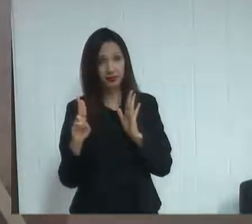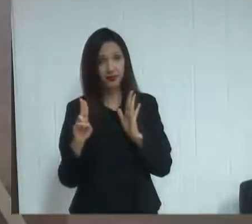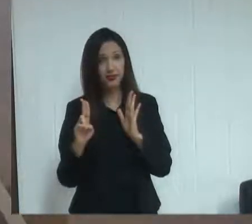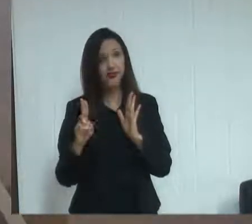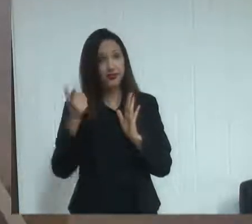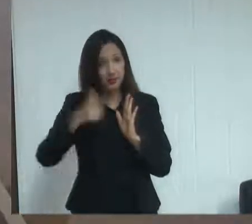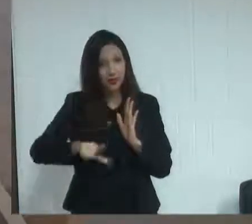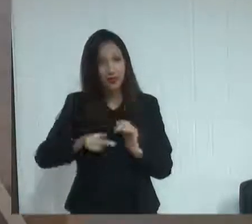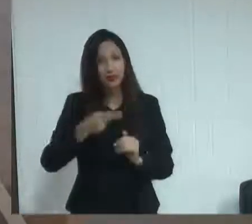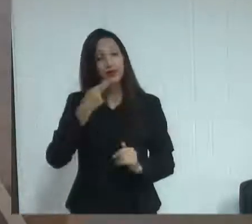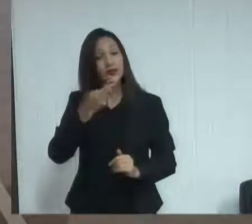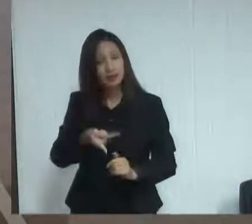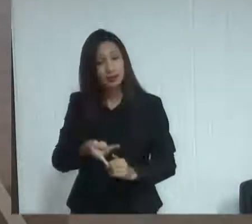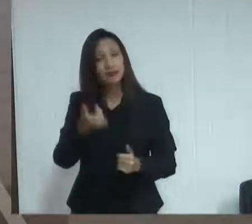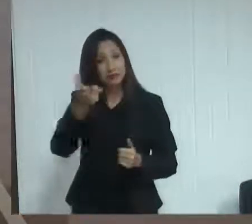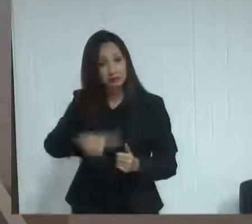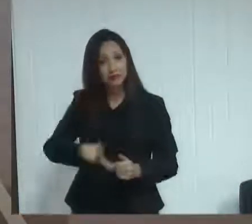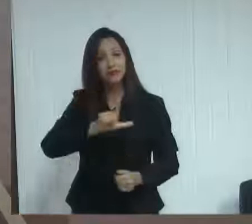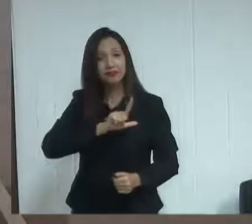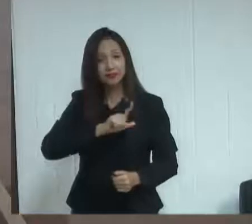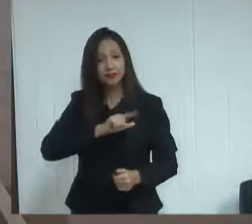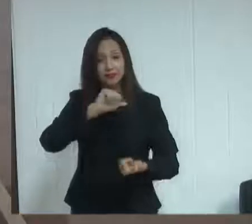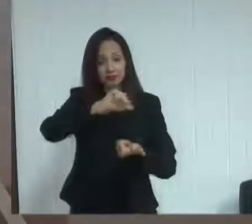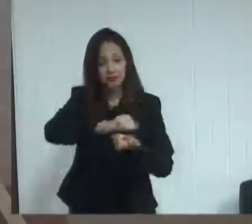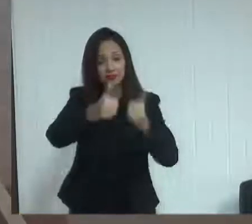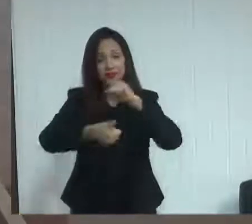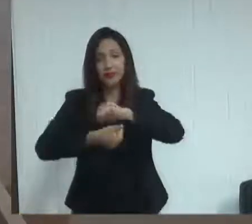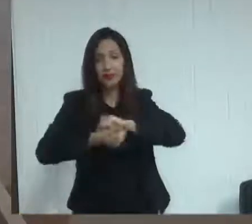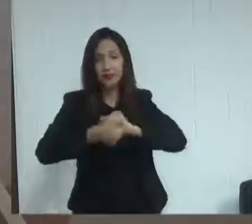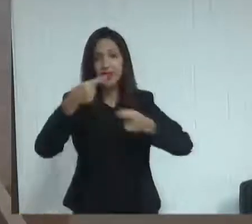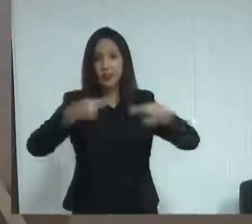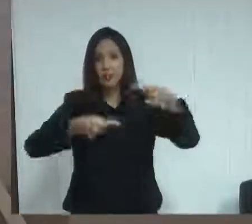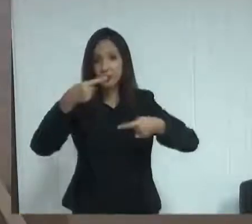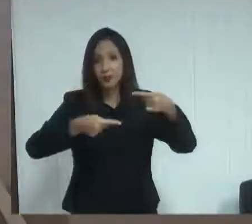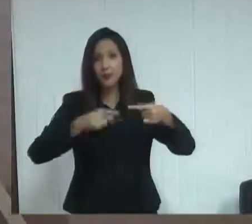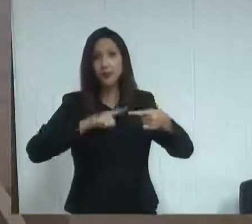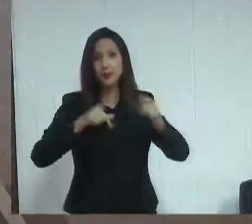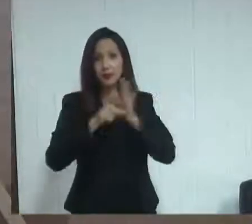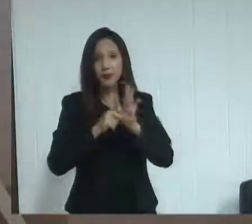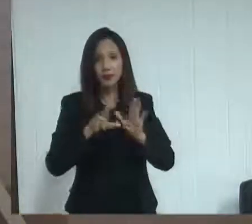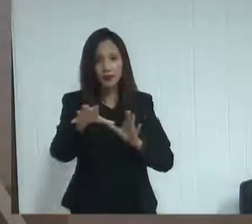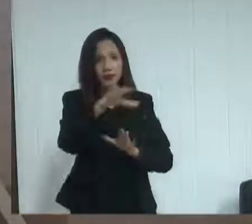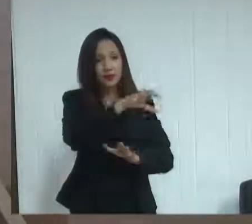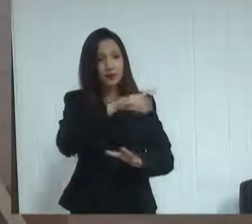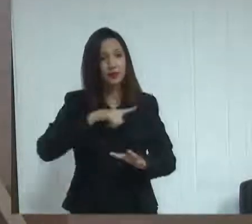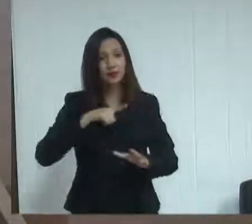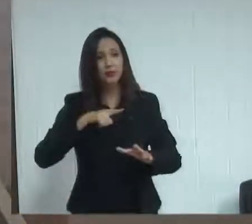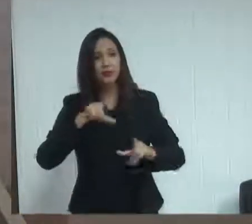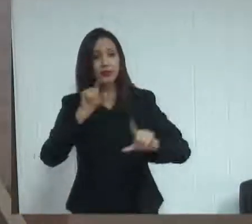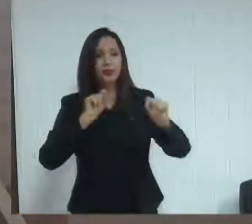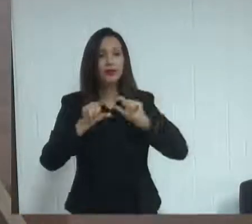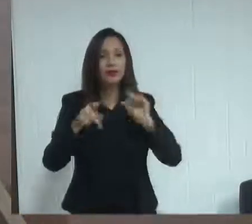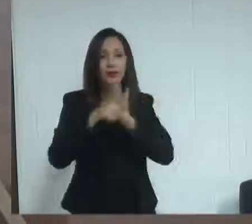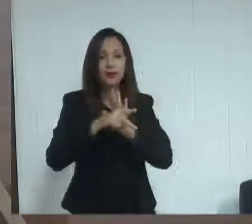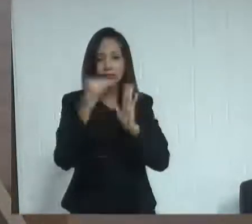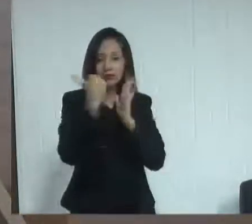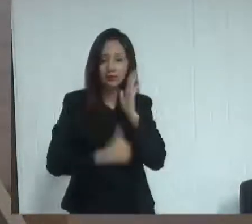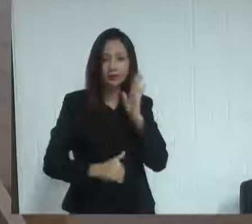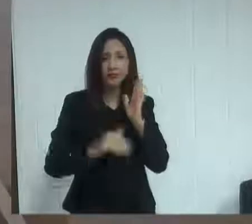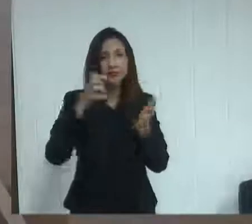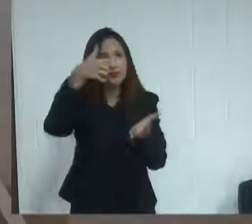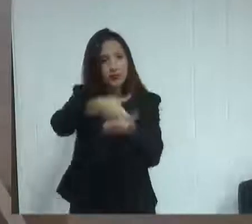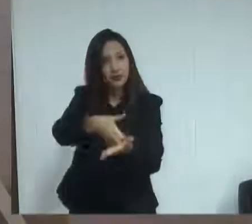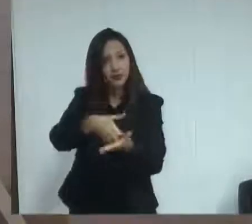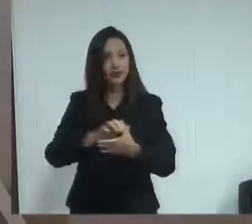afirmar, óbvio que não. Teria tido uma adequação na política de descontos para pagamento à vista. Então, como eu já